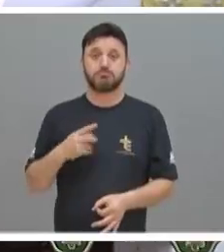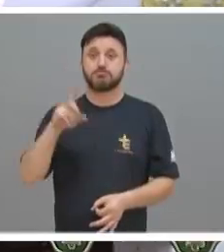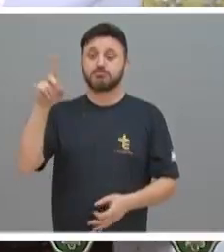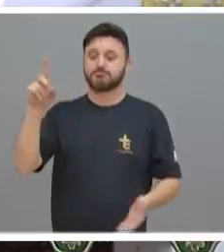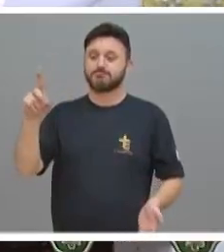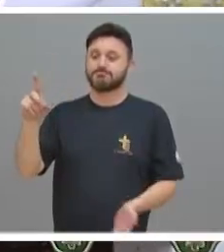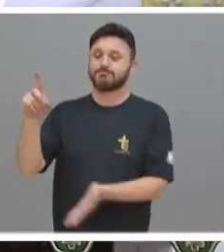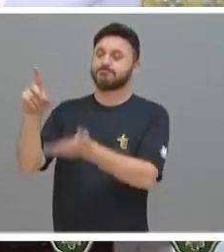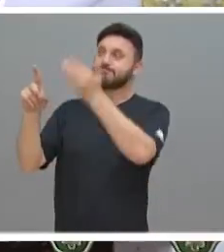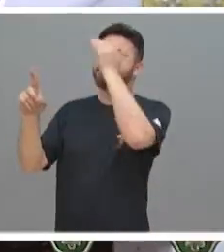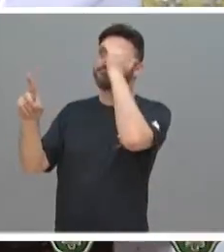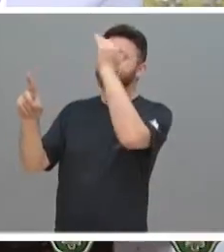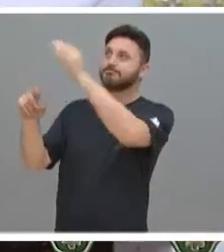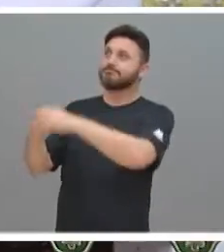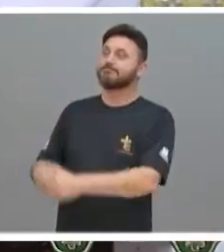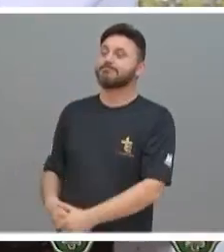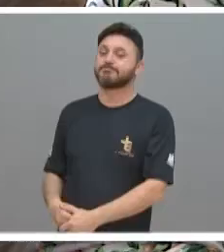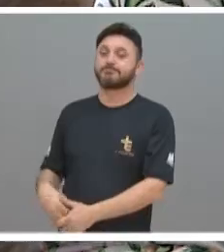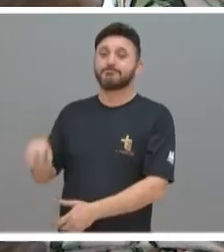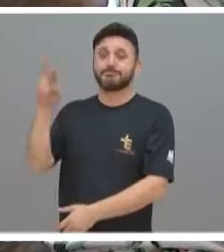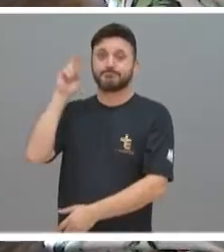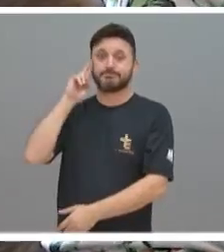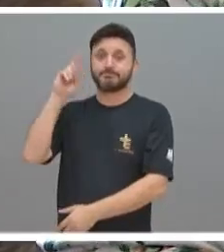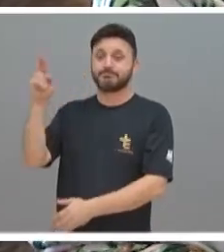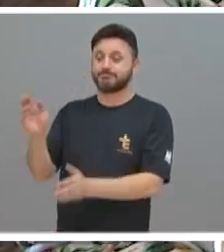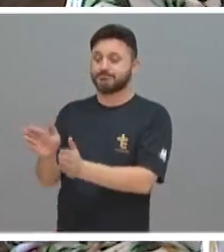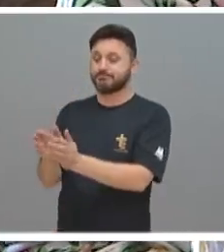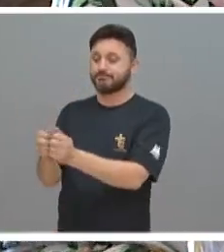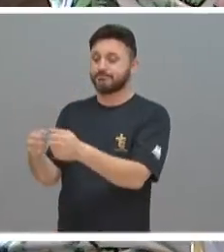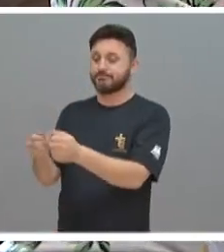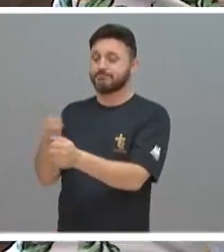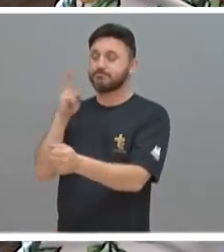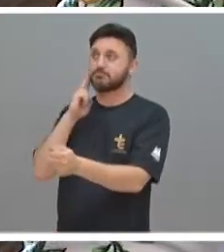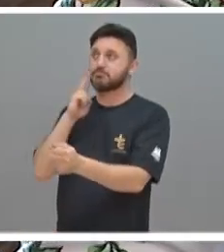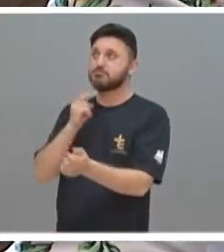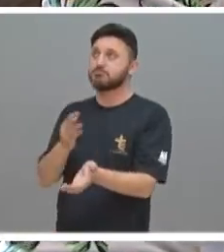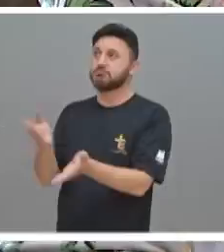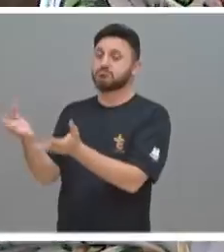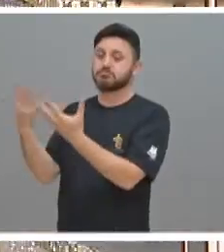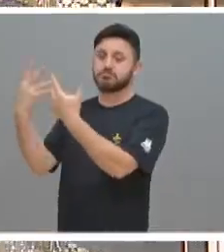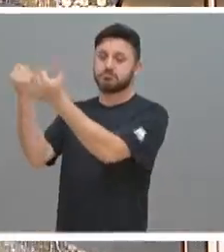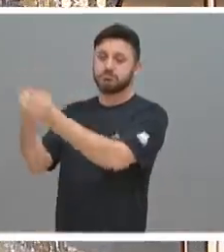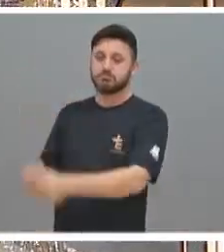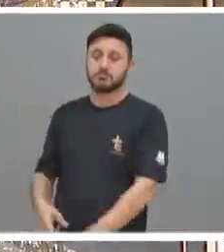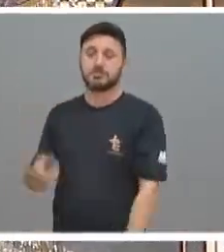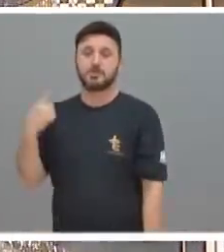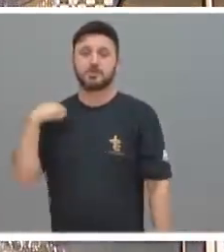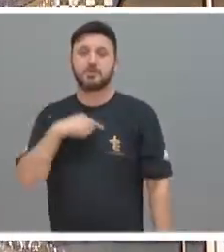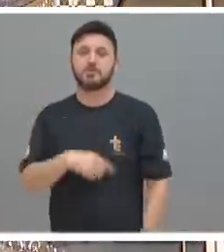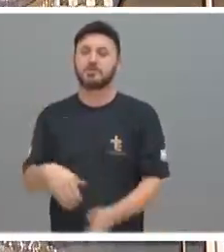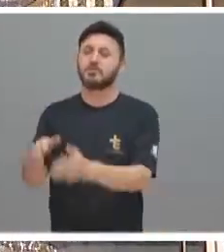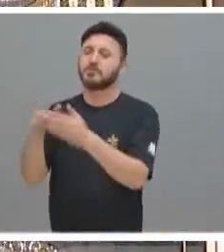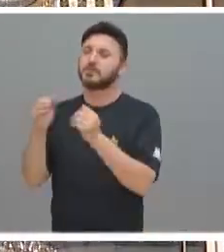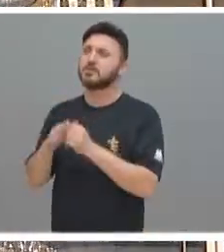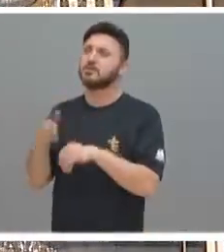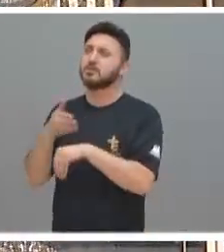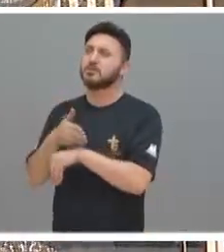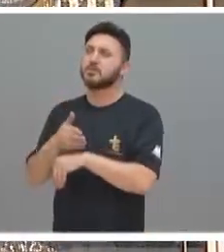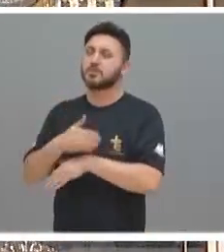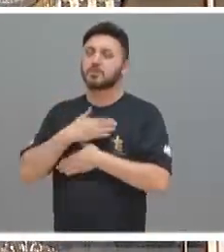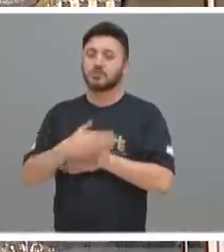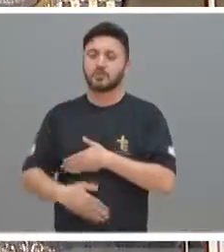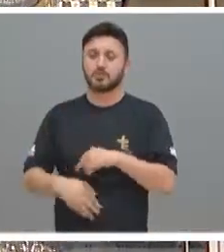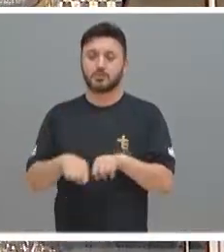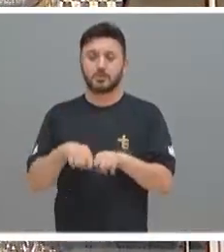vossa presença e vos servir. Recebei, ó Senhor, a nossa oferta. E nós vos suplicamos que, participando